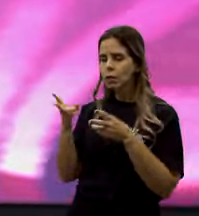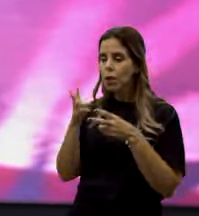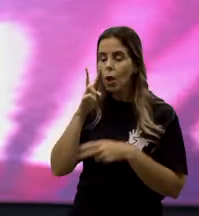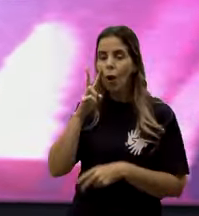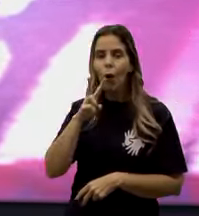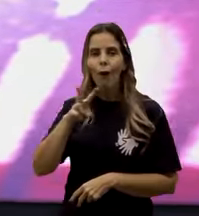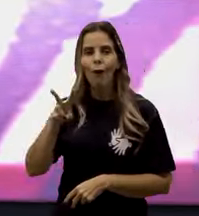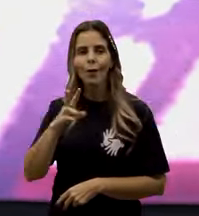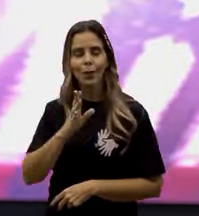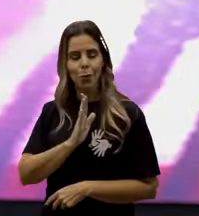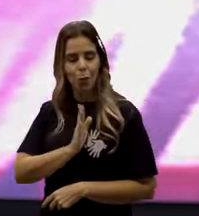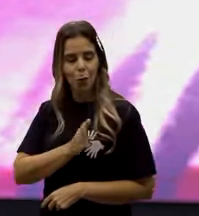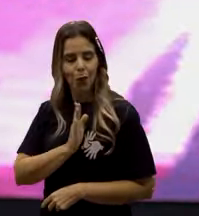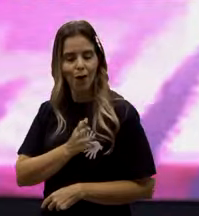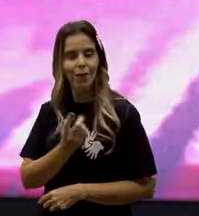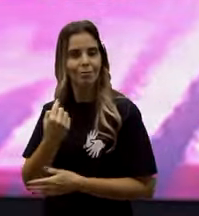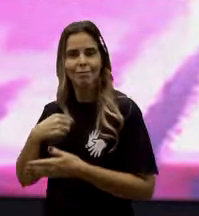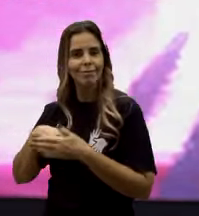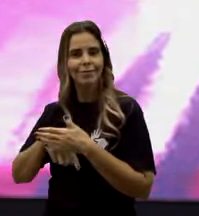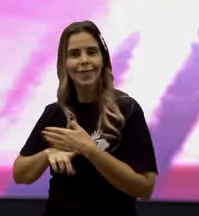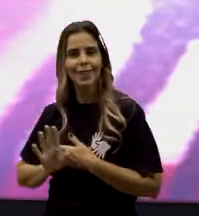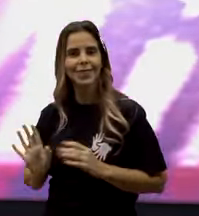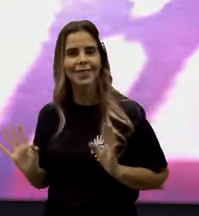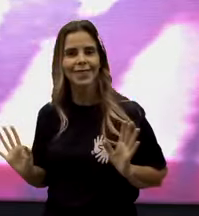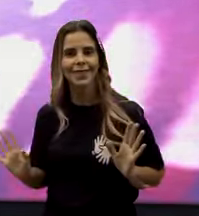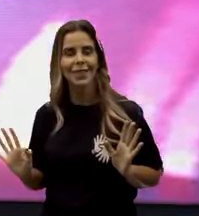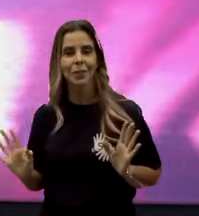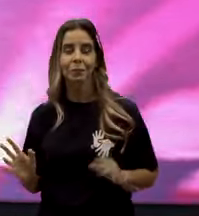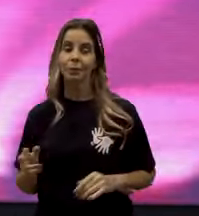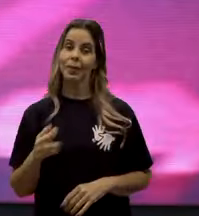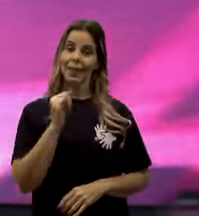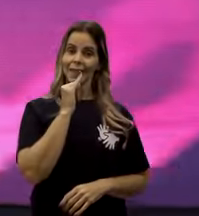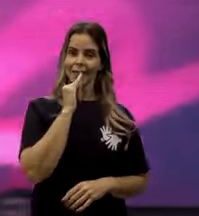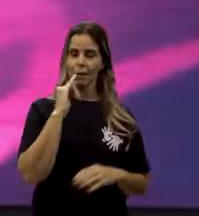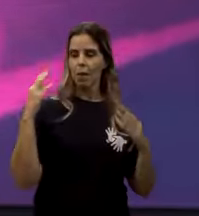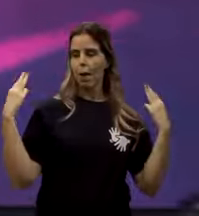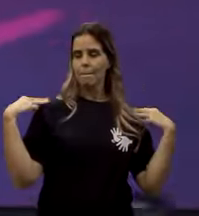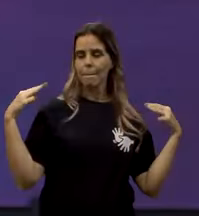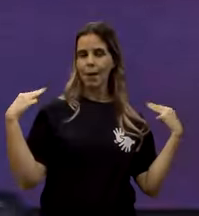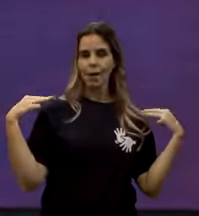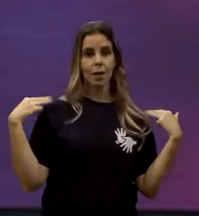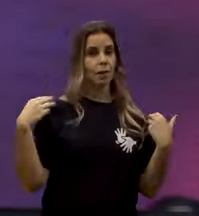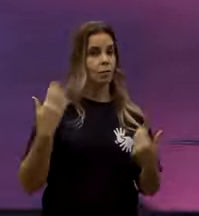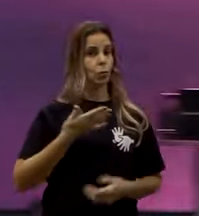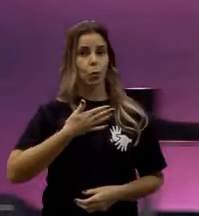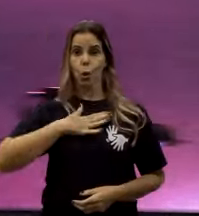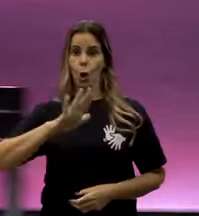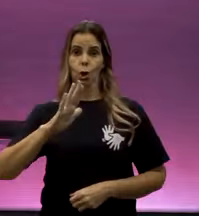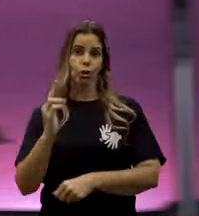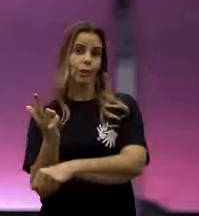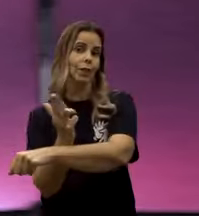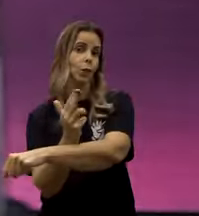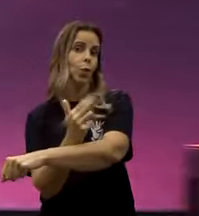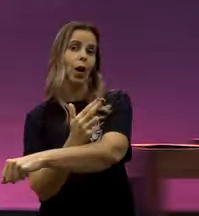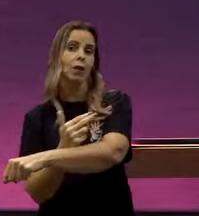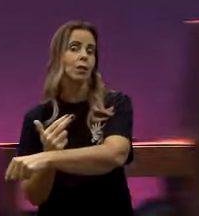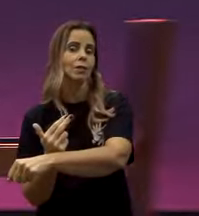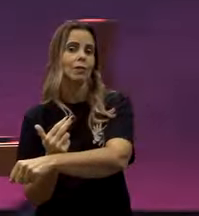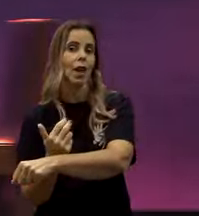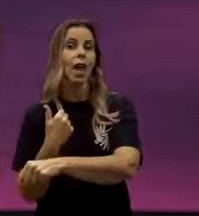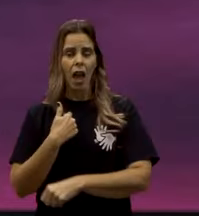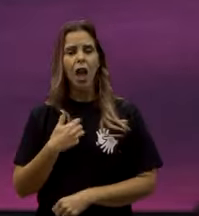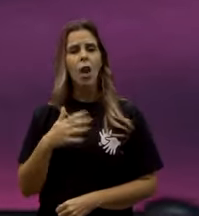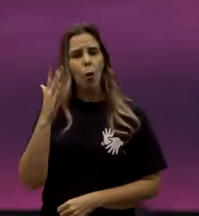tô falando hoje então quando você tomar Mariana não gosta então imagina se eu fosse todo tatuado Apesar de eu achar eu acho bonito